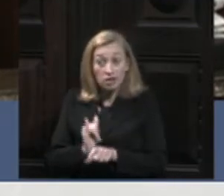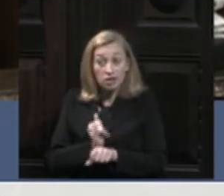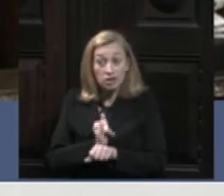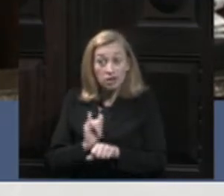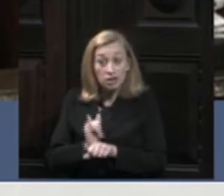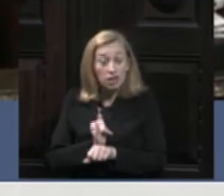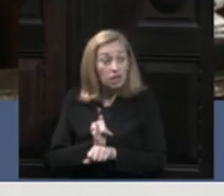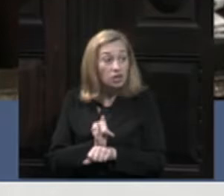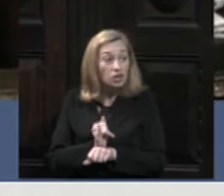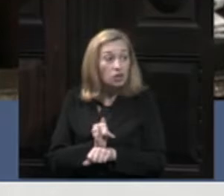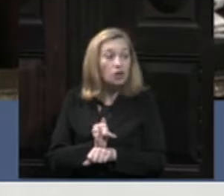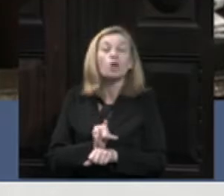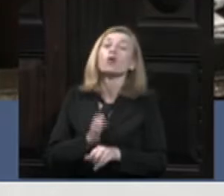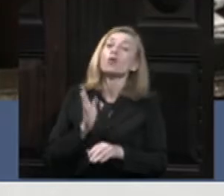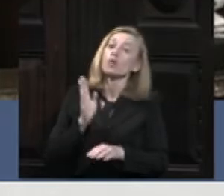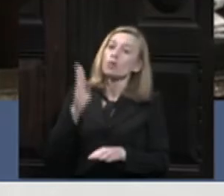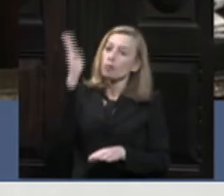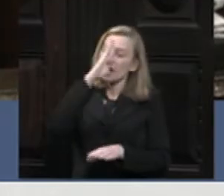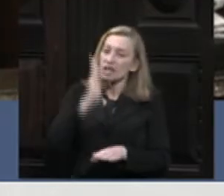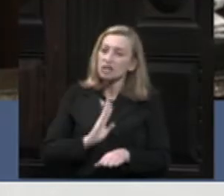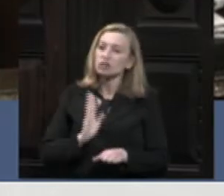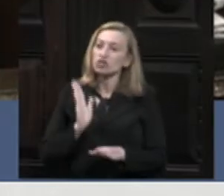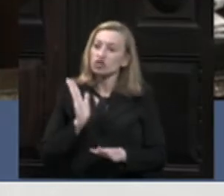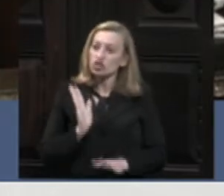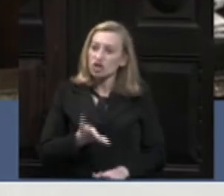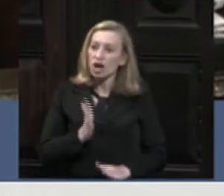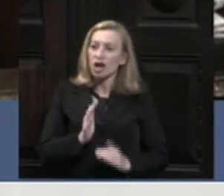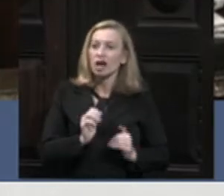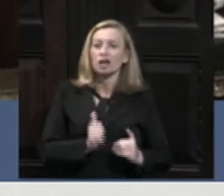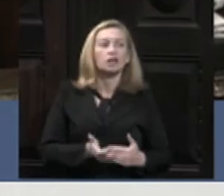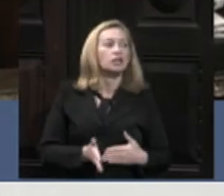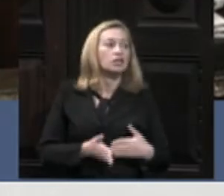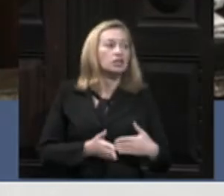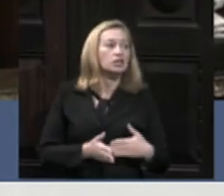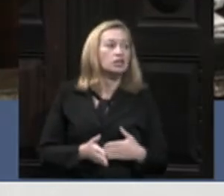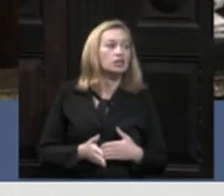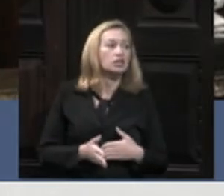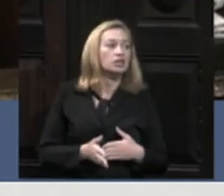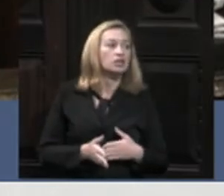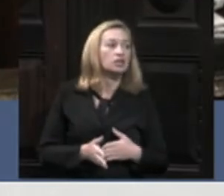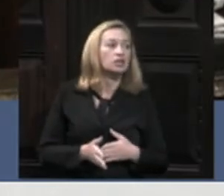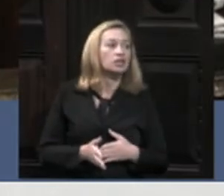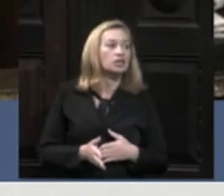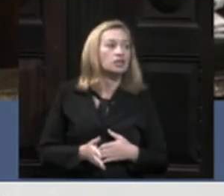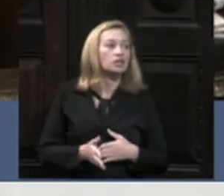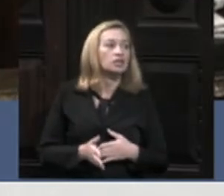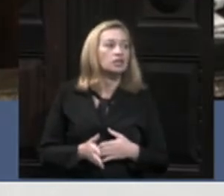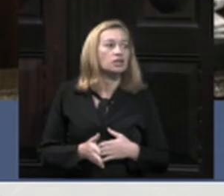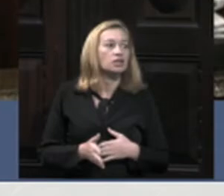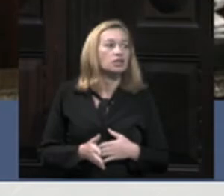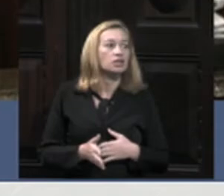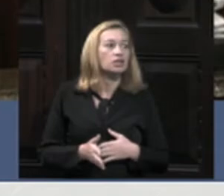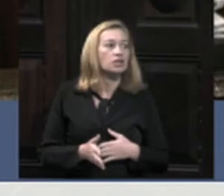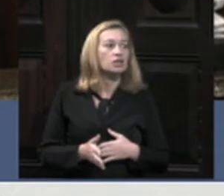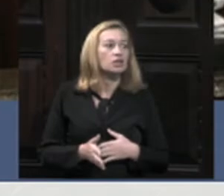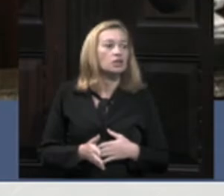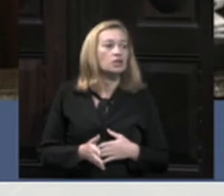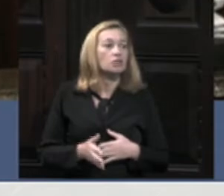O Brasil já caminha para ter as maiores reservas de